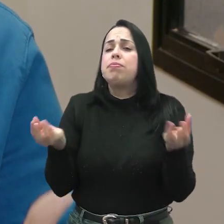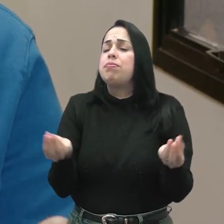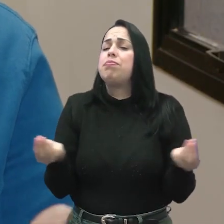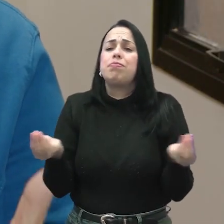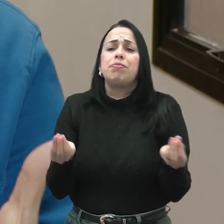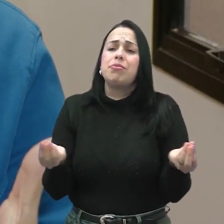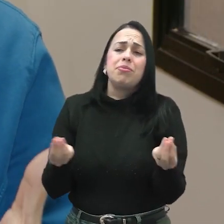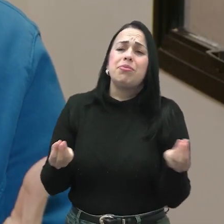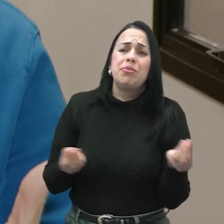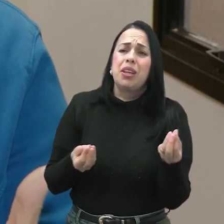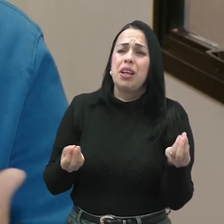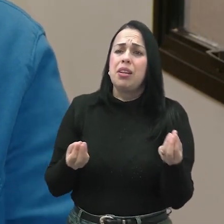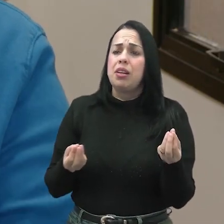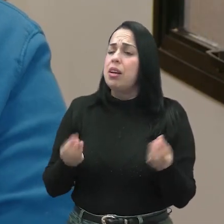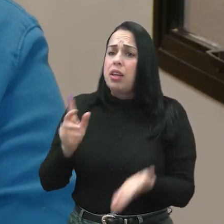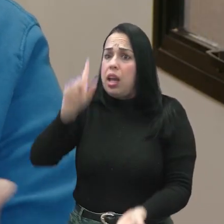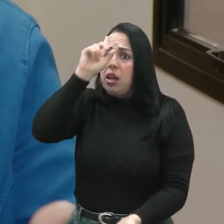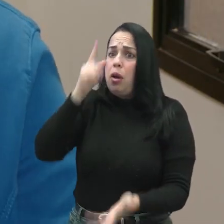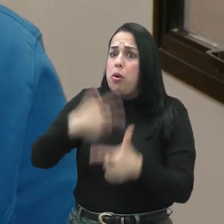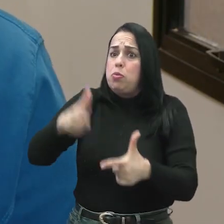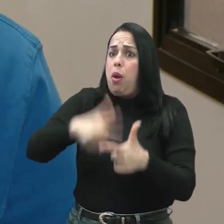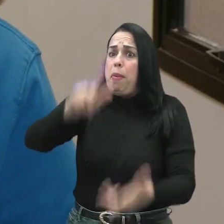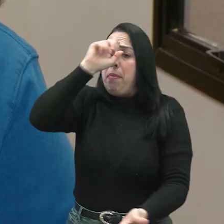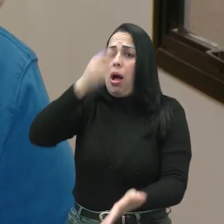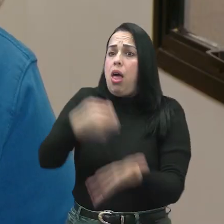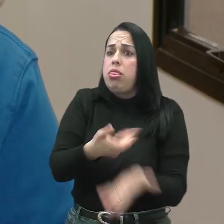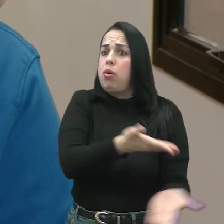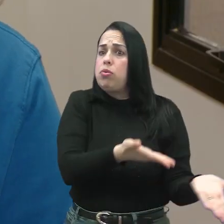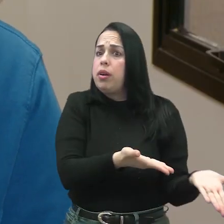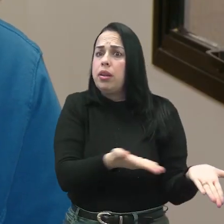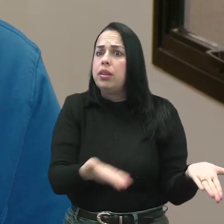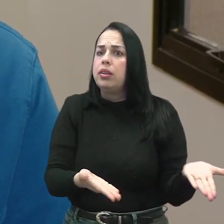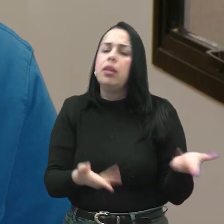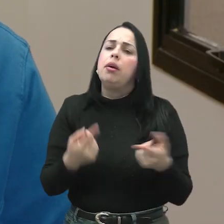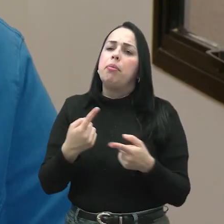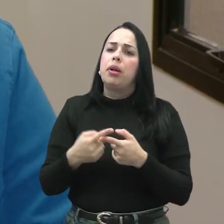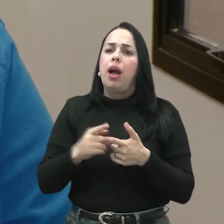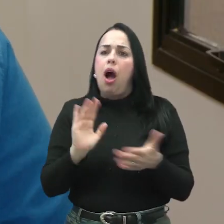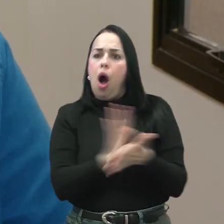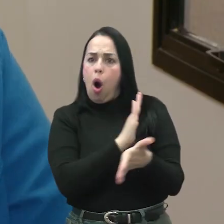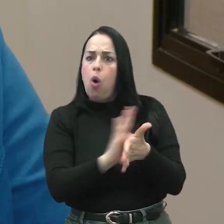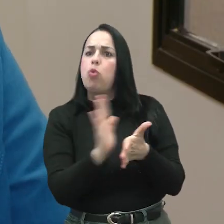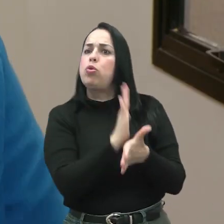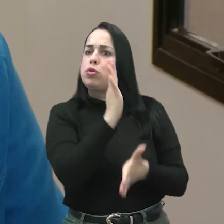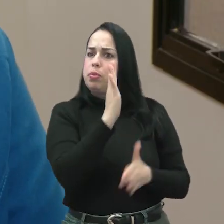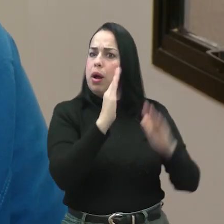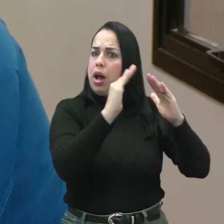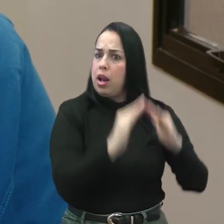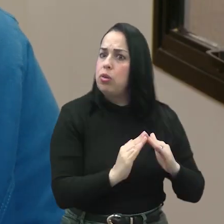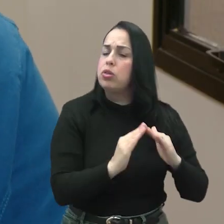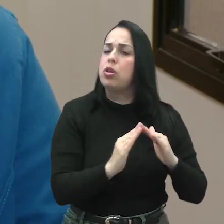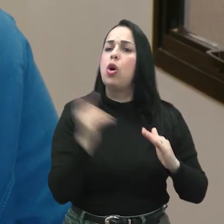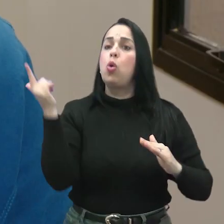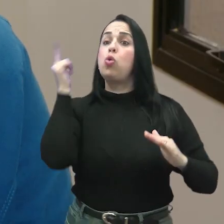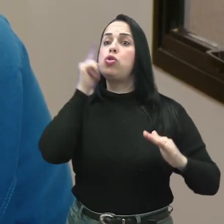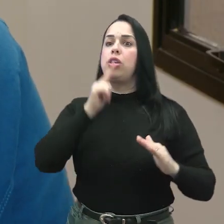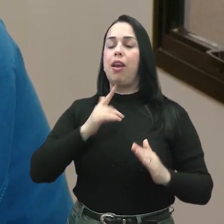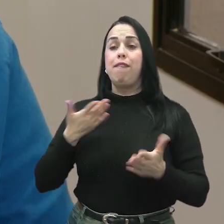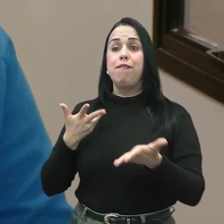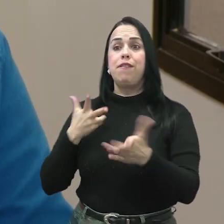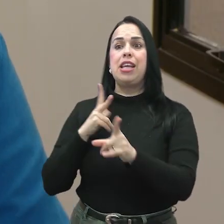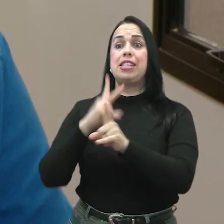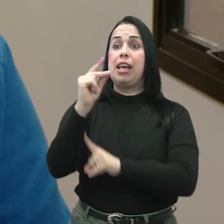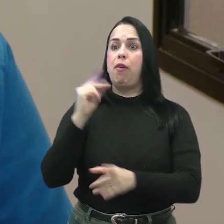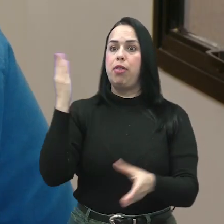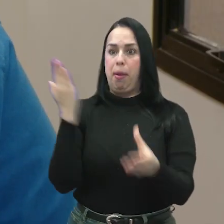haja uma resolução para essas pessoas, para esses moradores, porque tem moradores que ganharam na justiça e mesmo assim